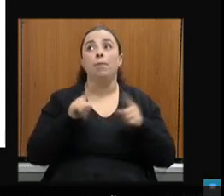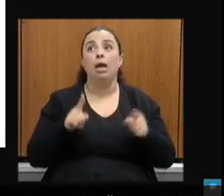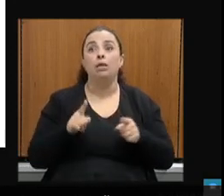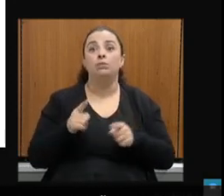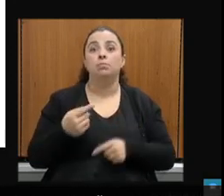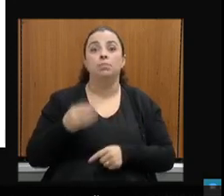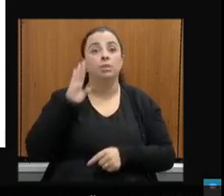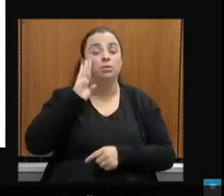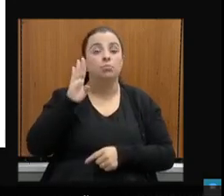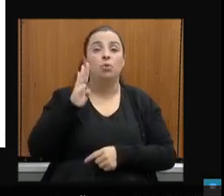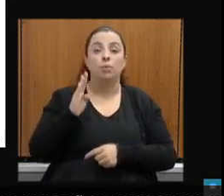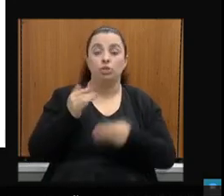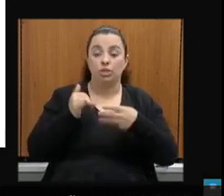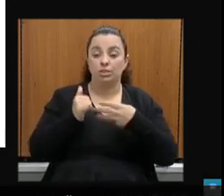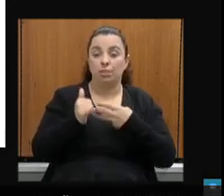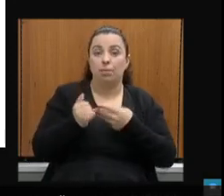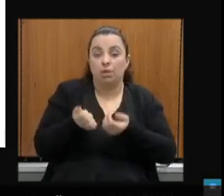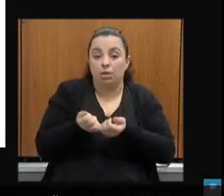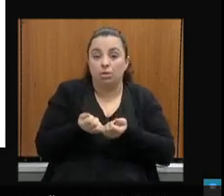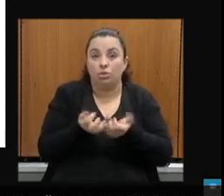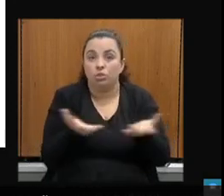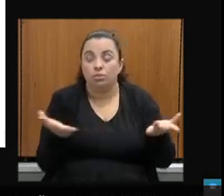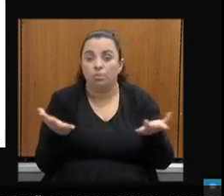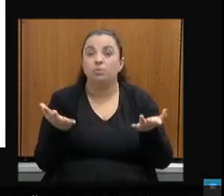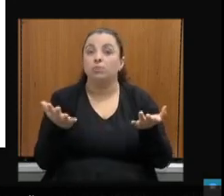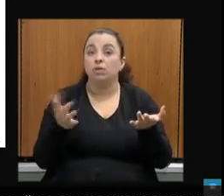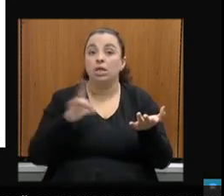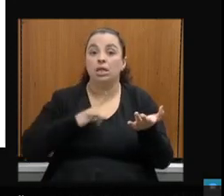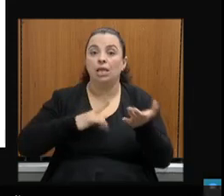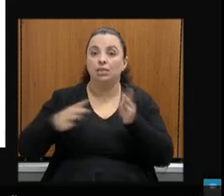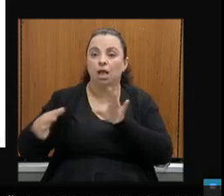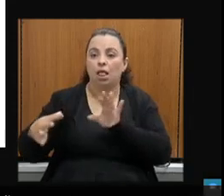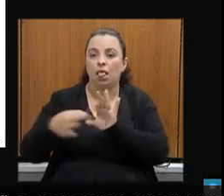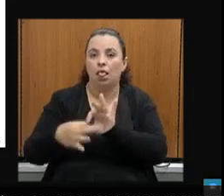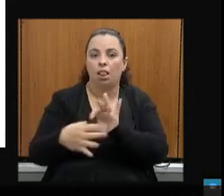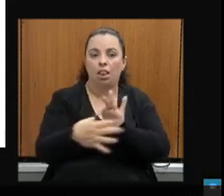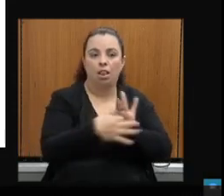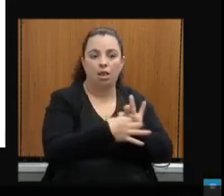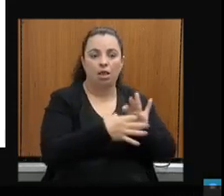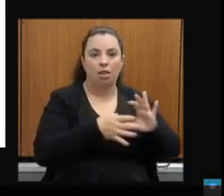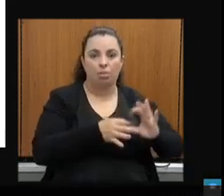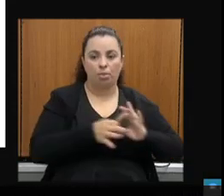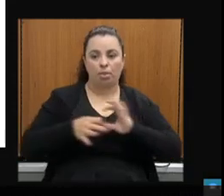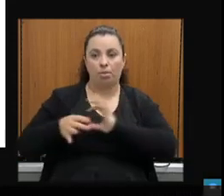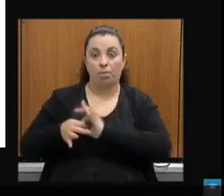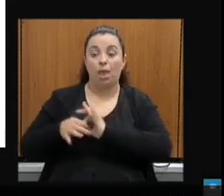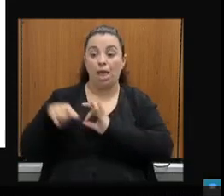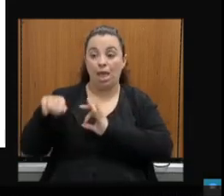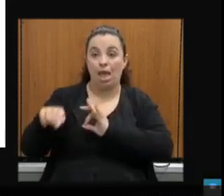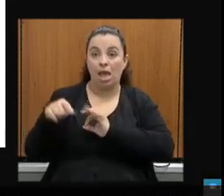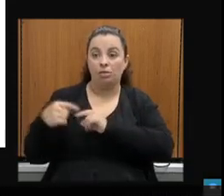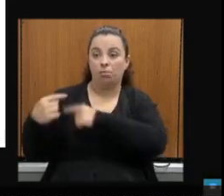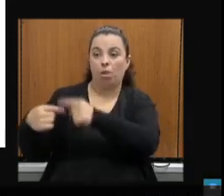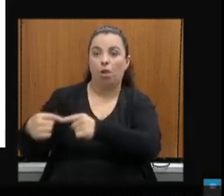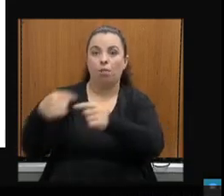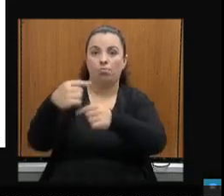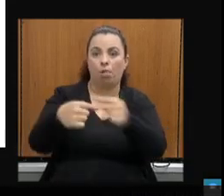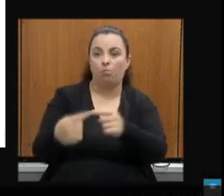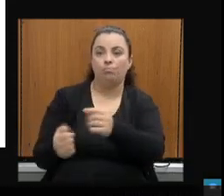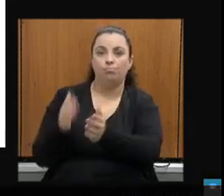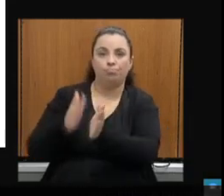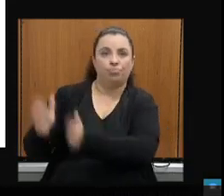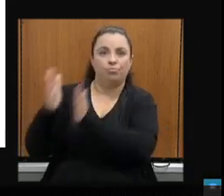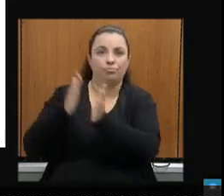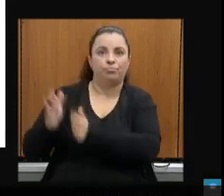Cemig distribuição é fazendo toda essa conexão e ligando essas usinas ao sistema elétrico